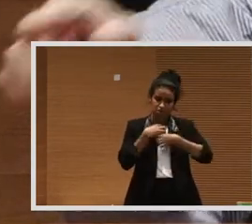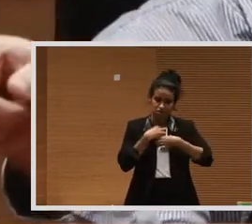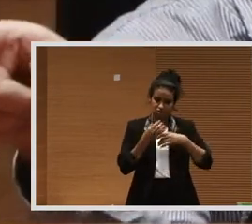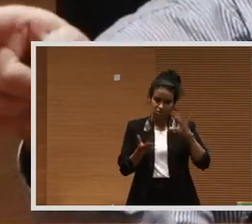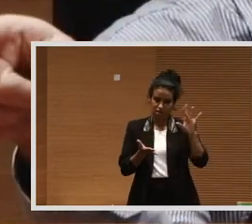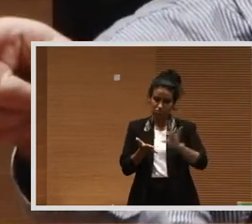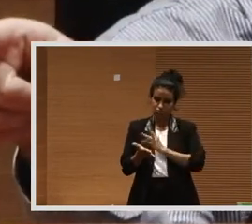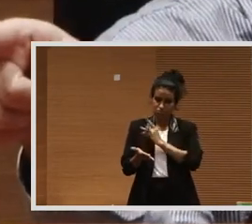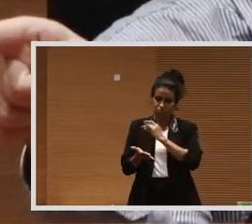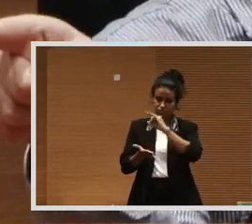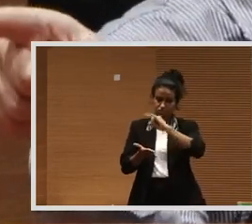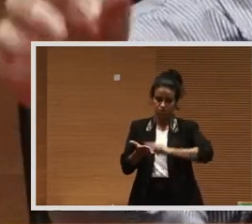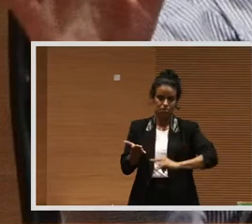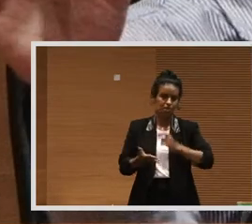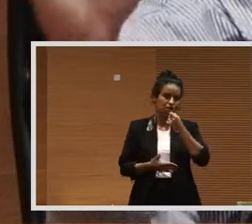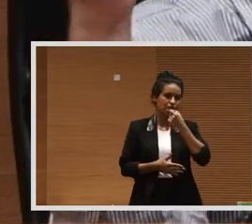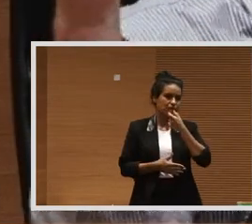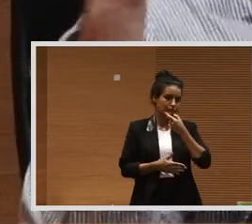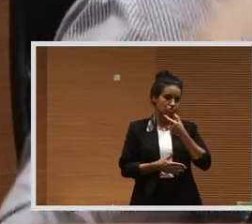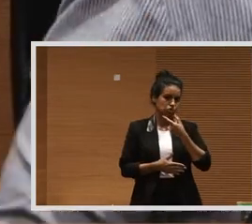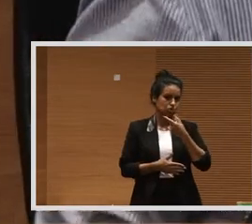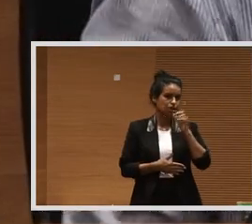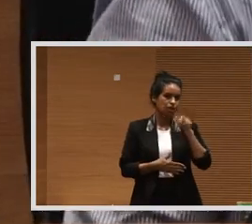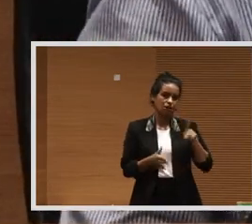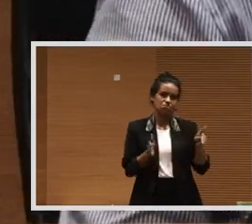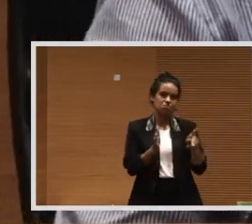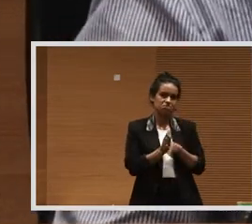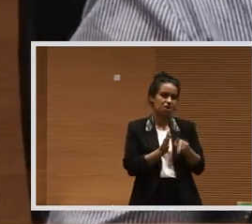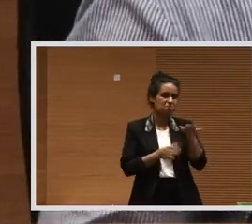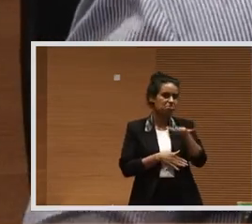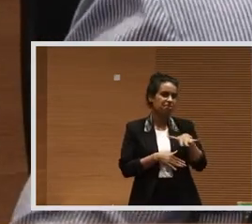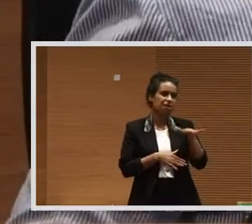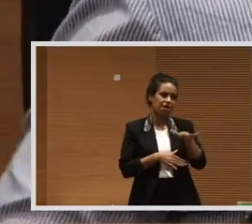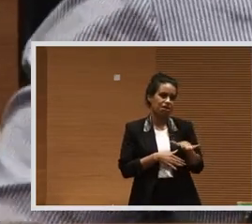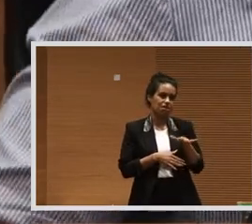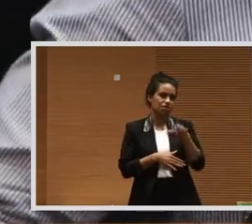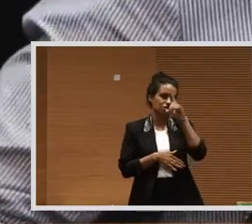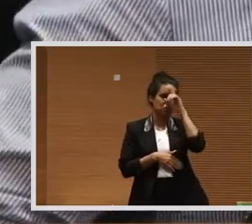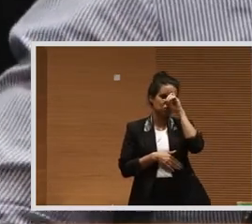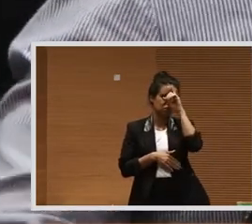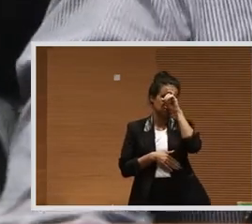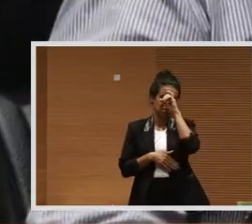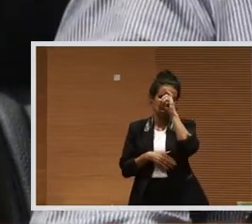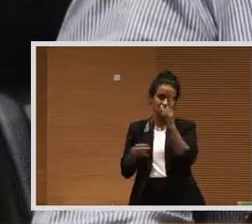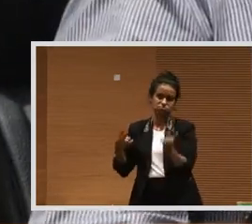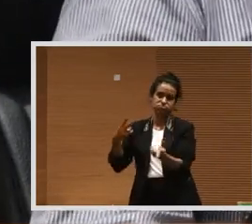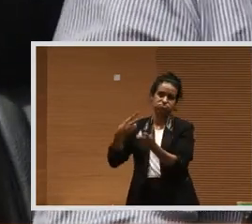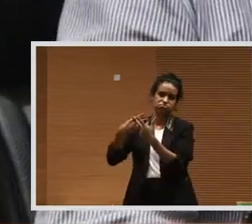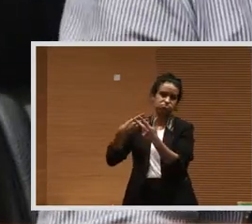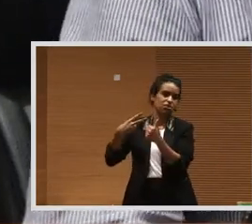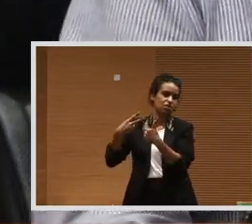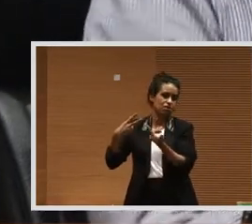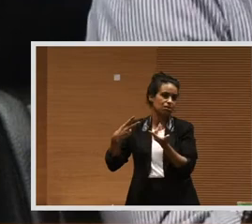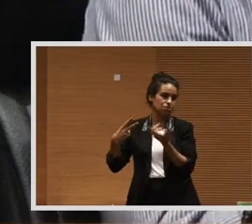sintoma-prescrição, isso é lógica manicomial. Então, acho que é uma pontuação muito interessante e bem no que a Cida fala